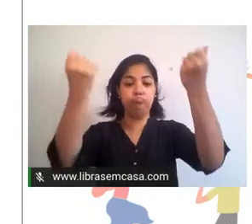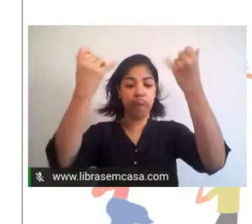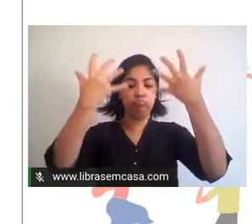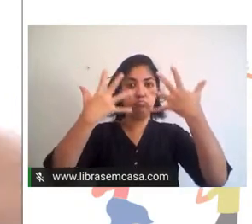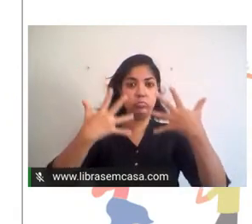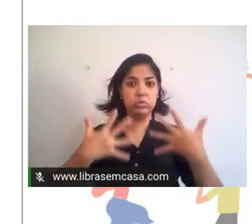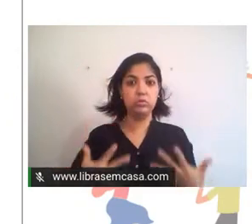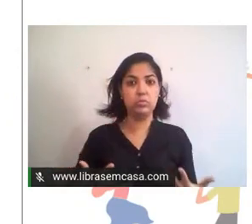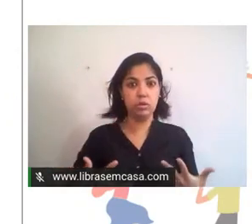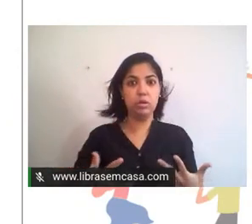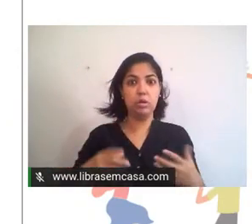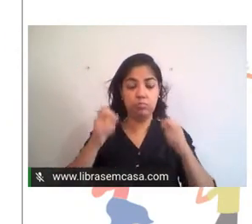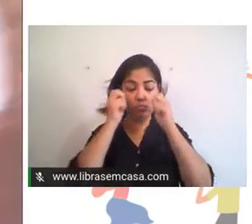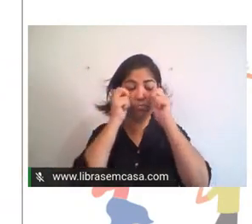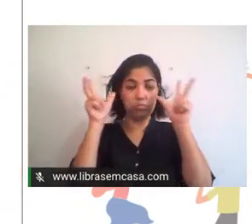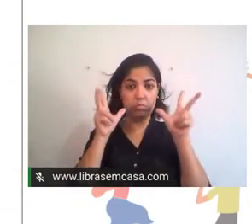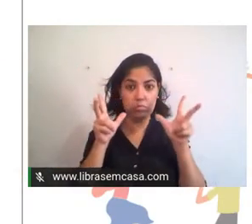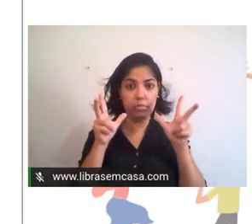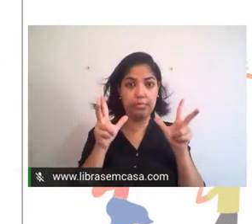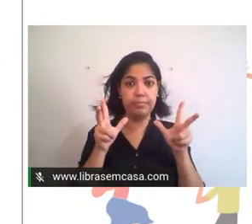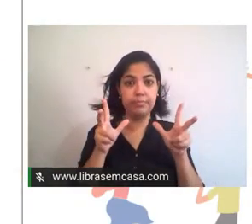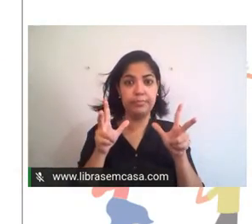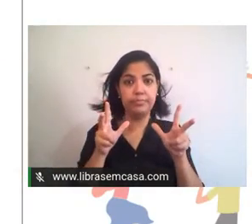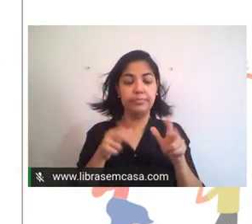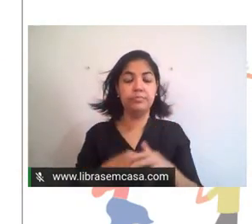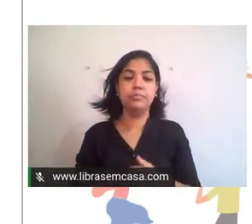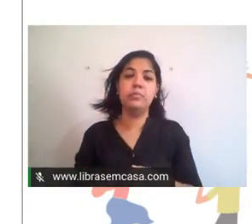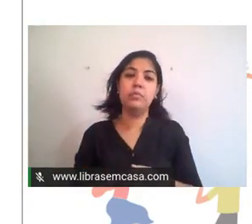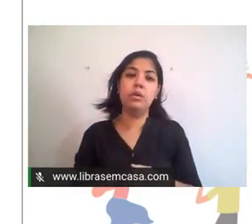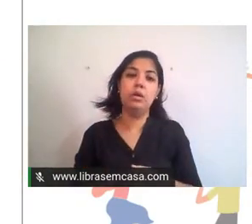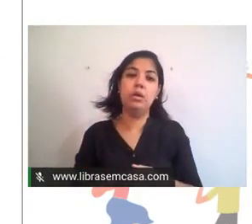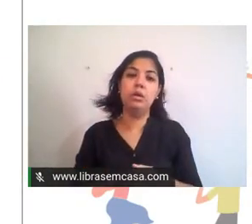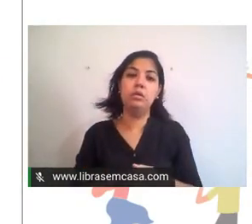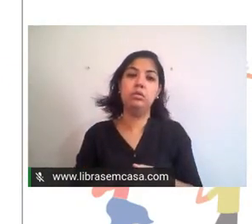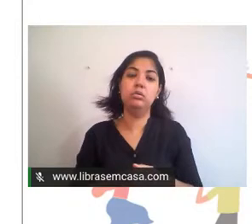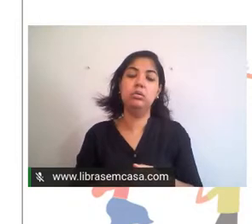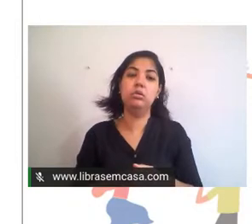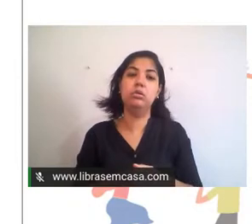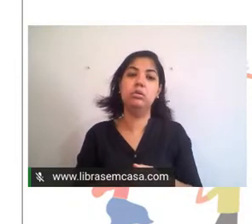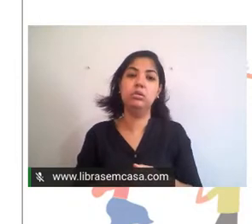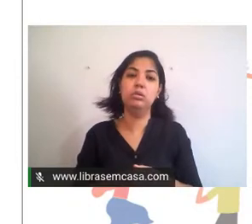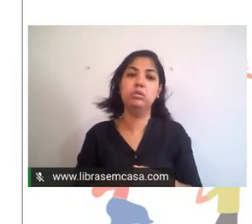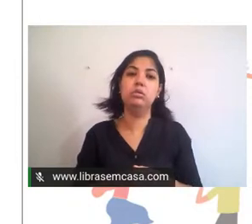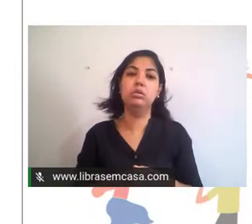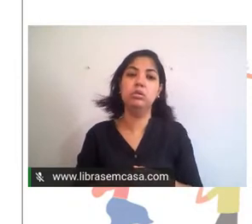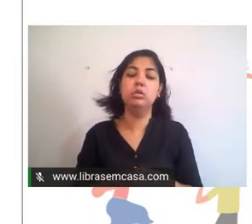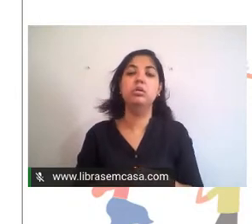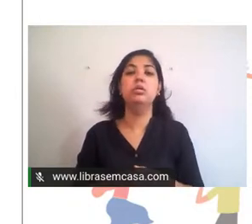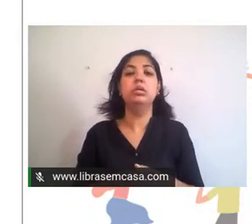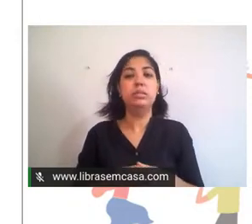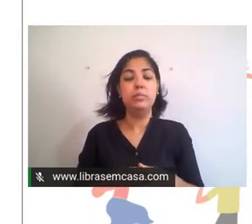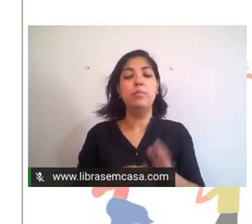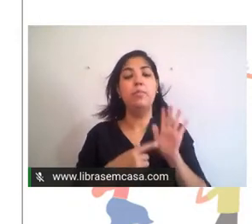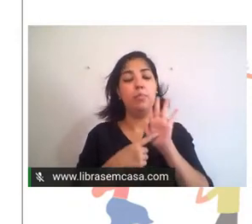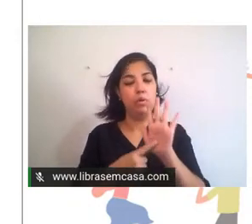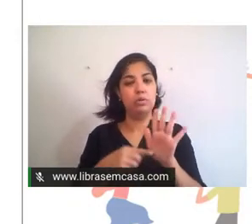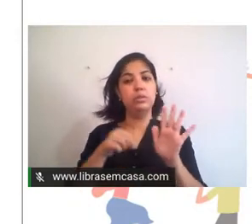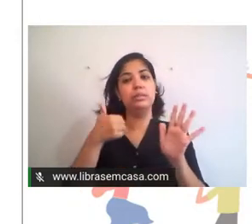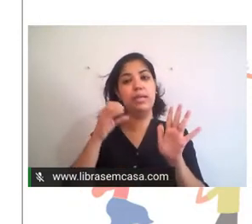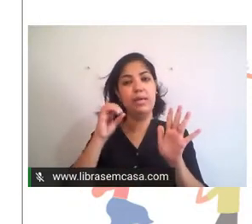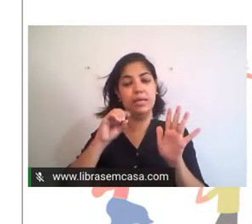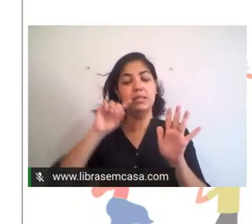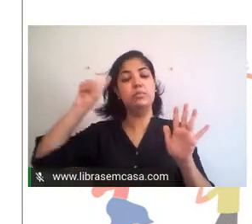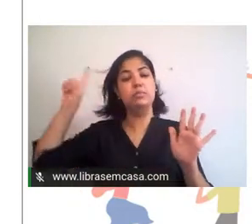que, se é que eu posso dizer só, que nós temos ao redor de 10 milhões de pessoas em situação de